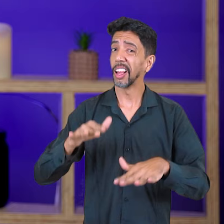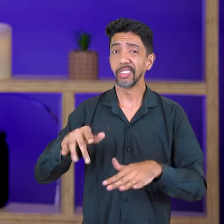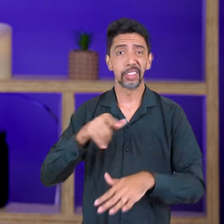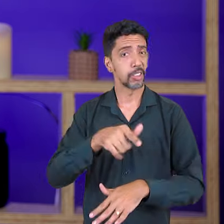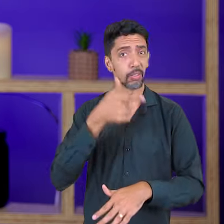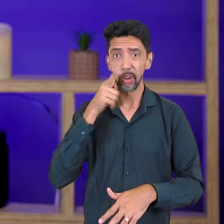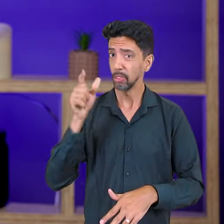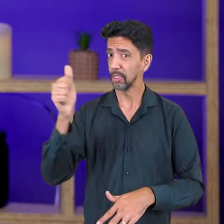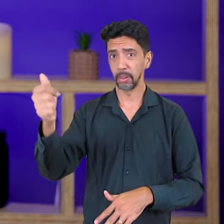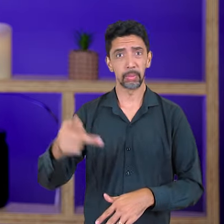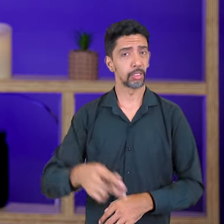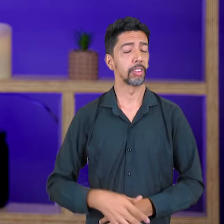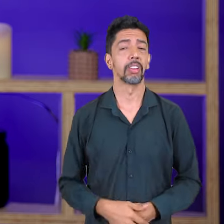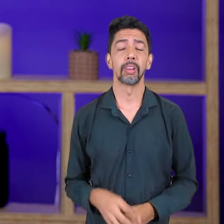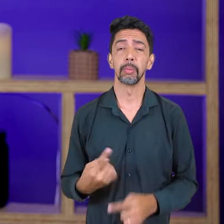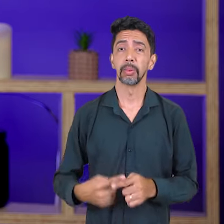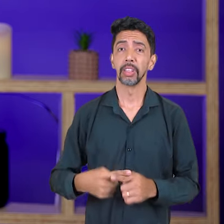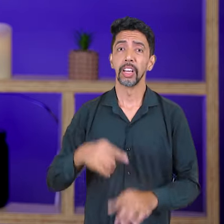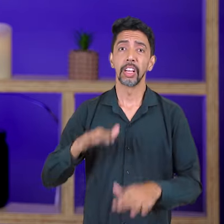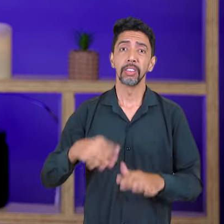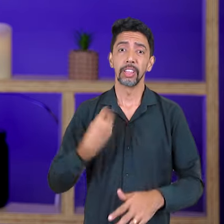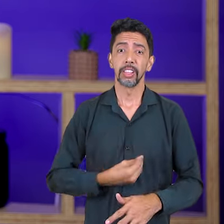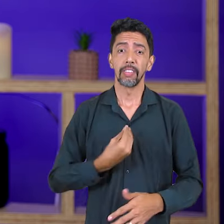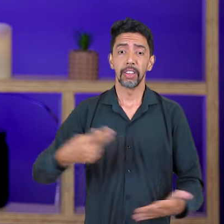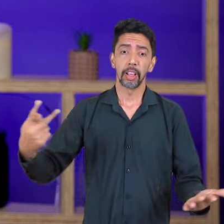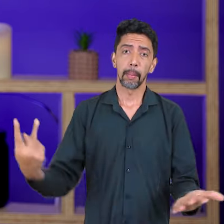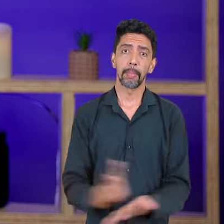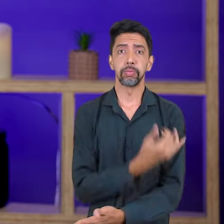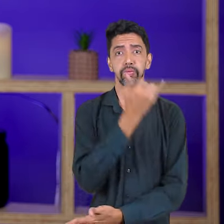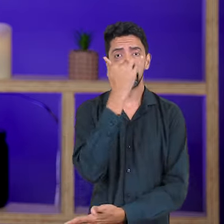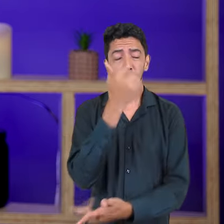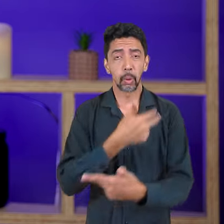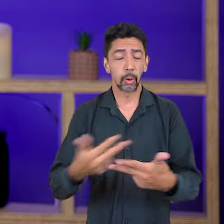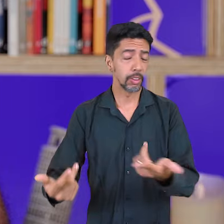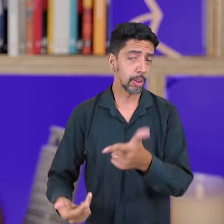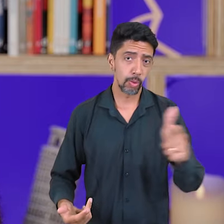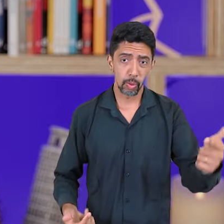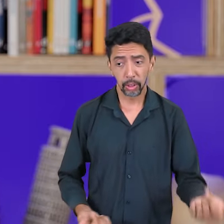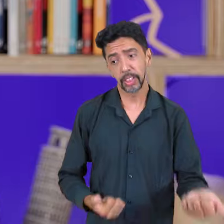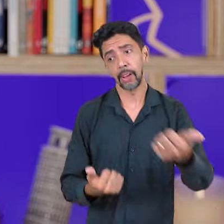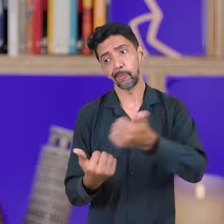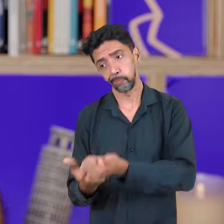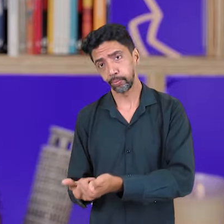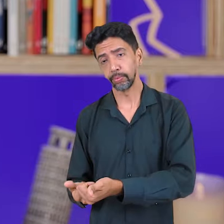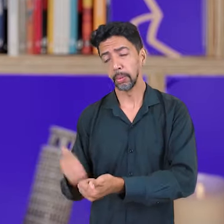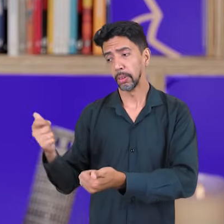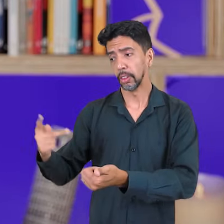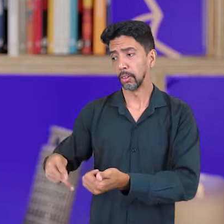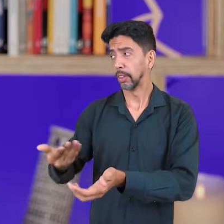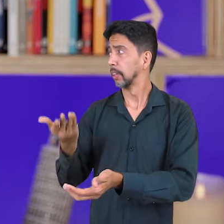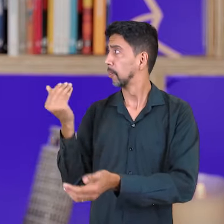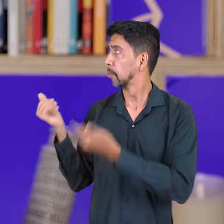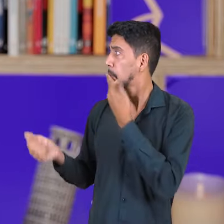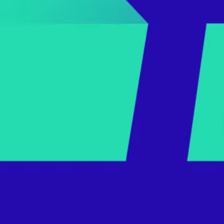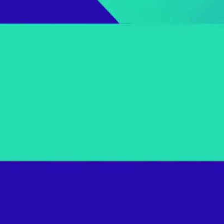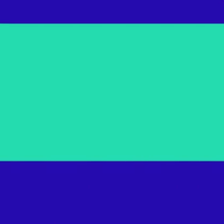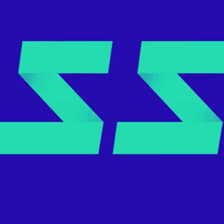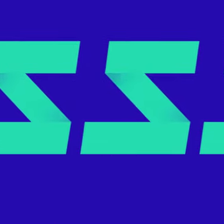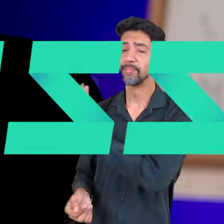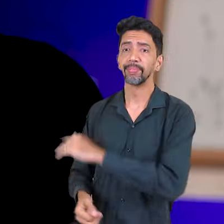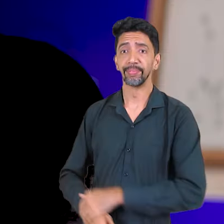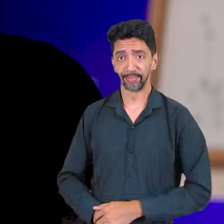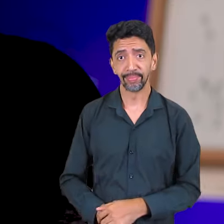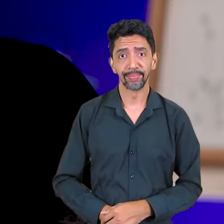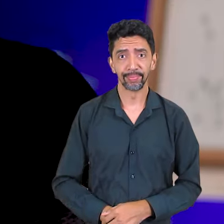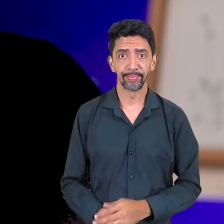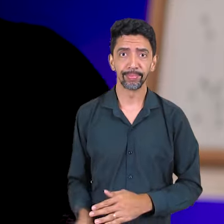outras prioridades que às vezes acabam acontecendo em nossas vidas preste atenção nisso vamos lá vamos continuar